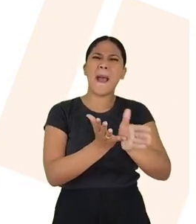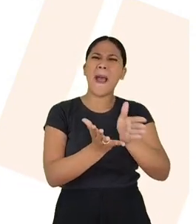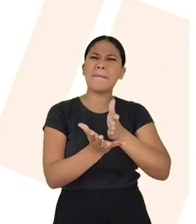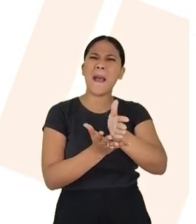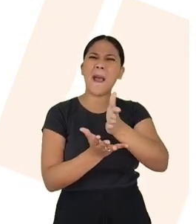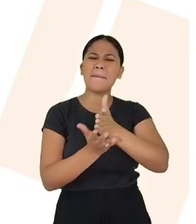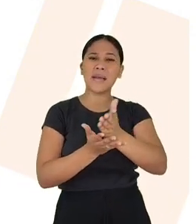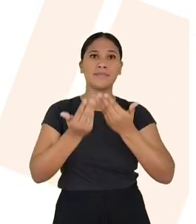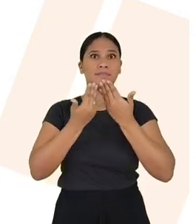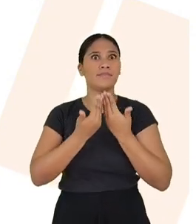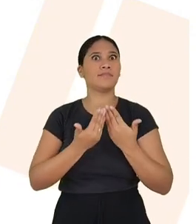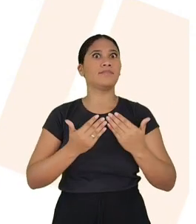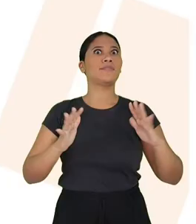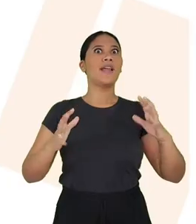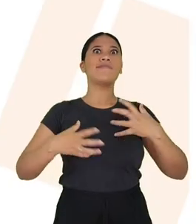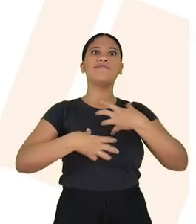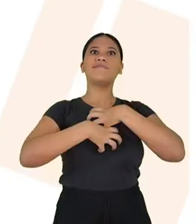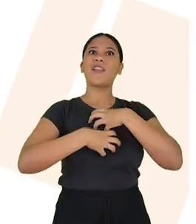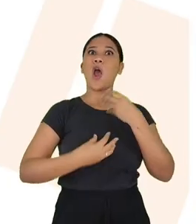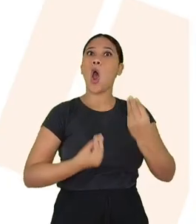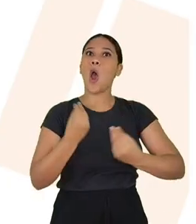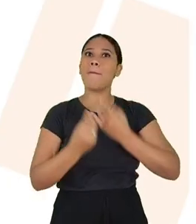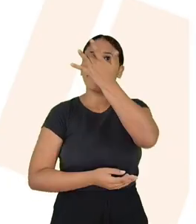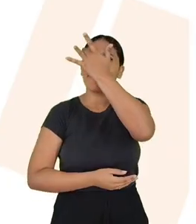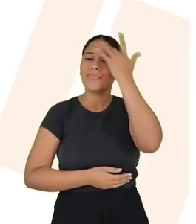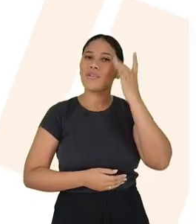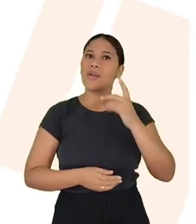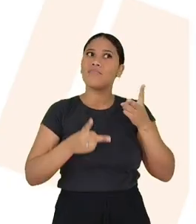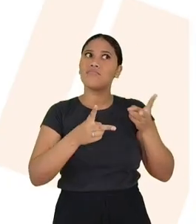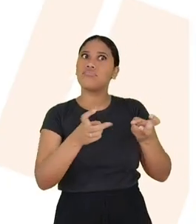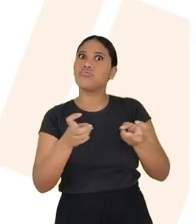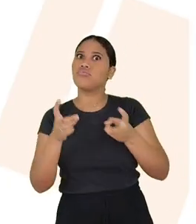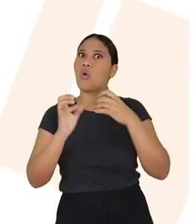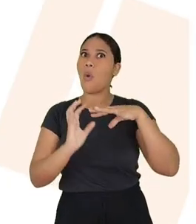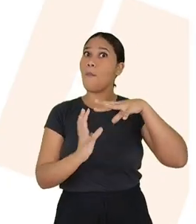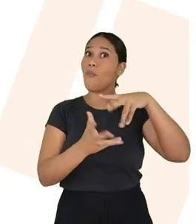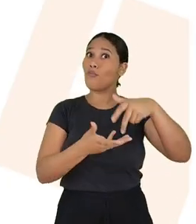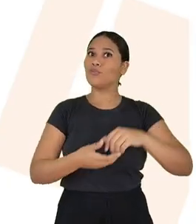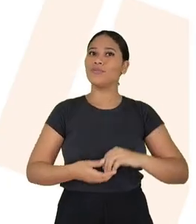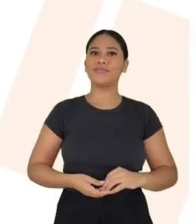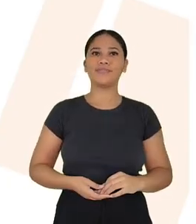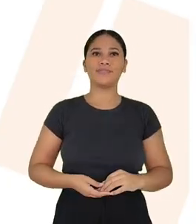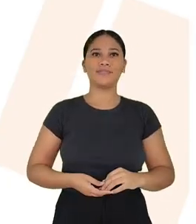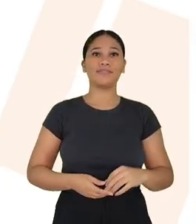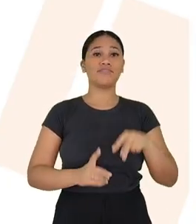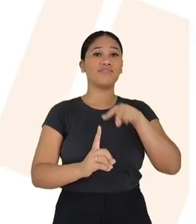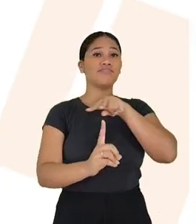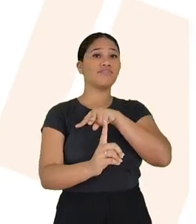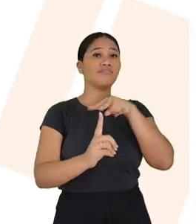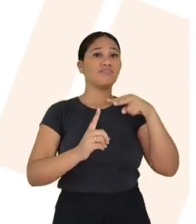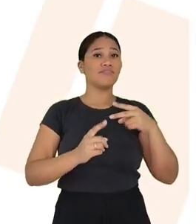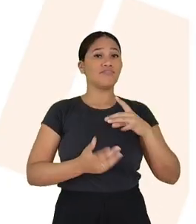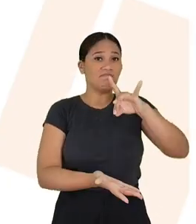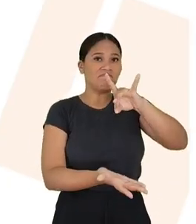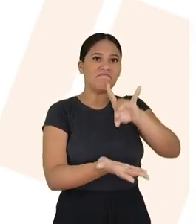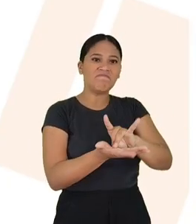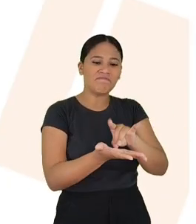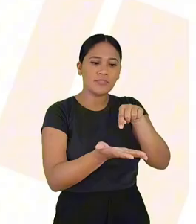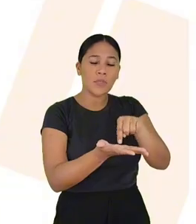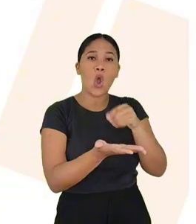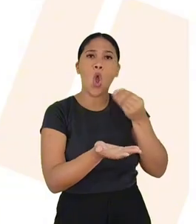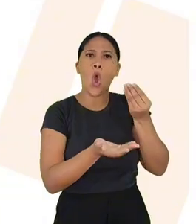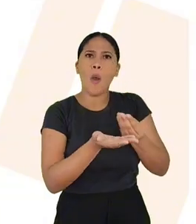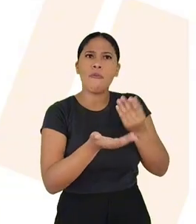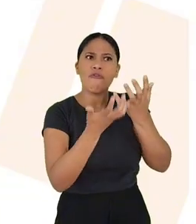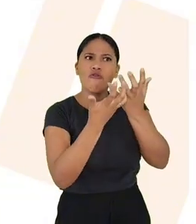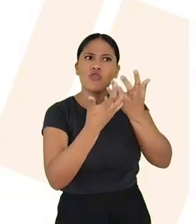possibilidades do que pode ser inventado tomam novas dimensões e ampliam a forma de como as pessoas observam o mundo, desde os